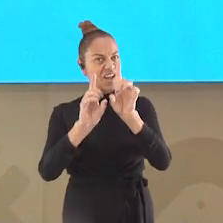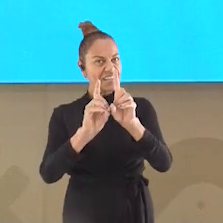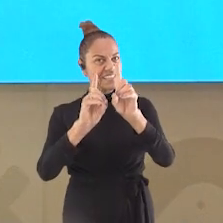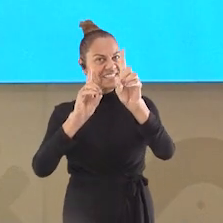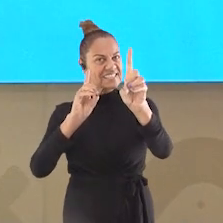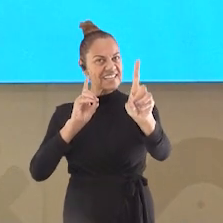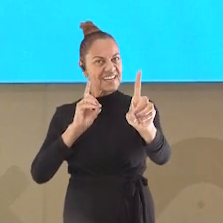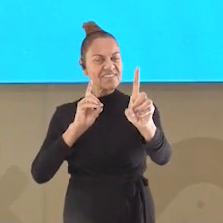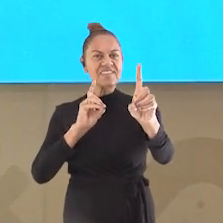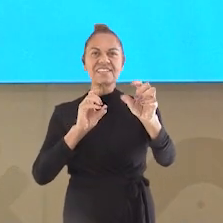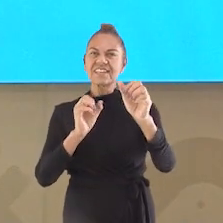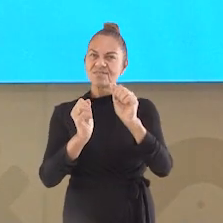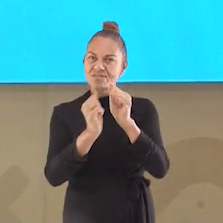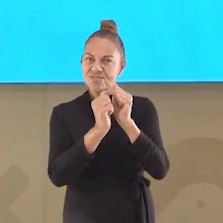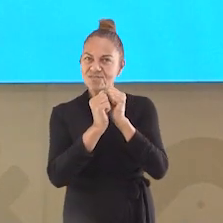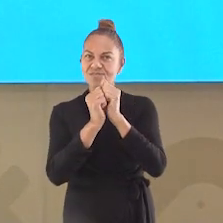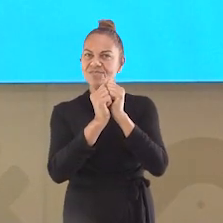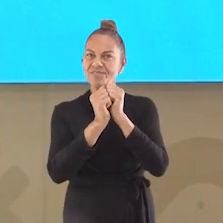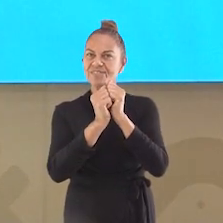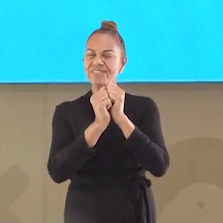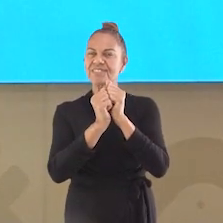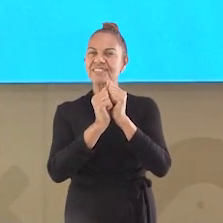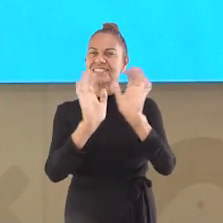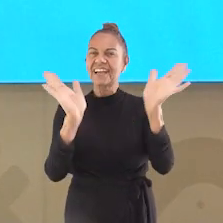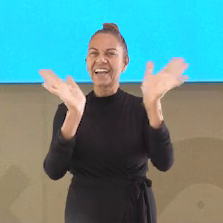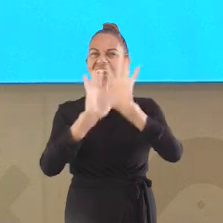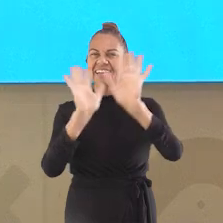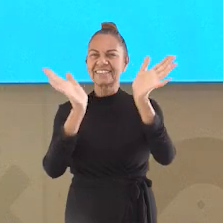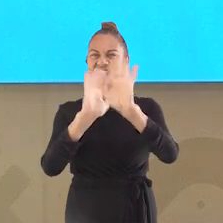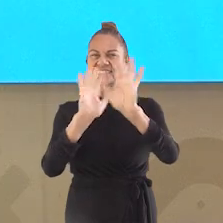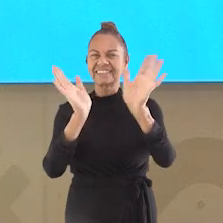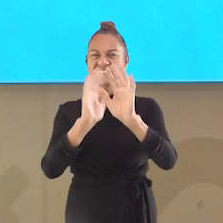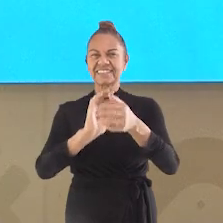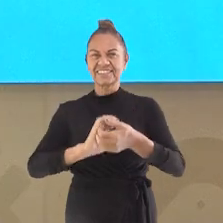mesmo distantes, estamos juntos. Tchau!